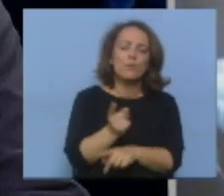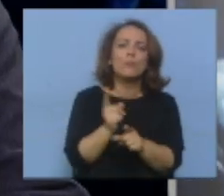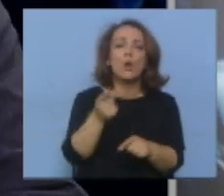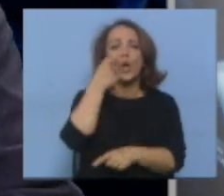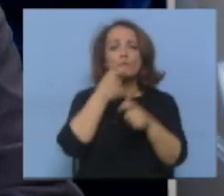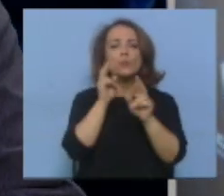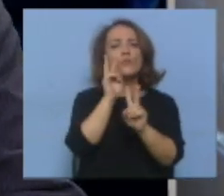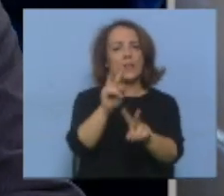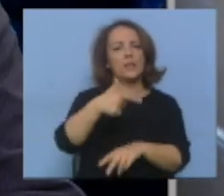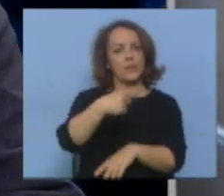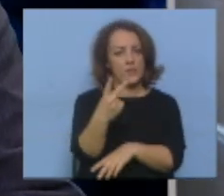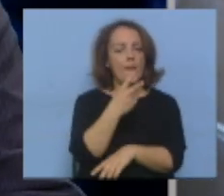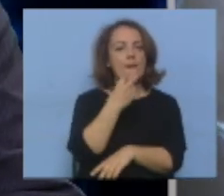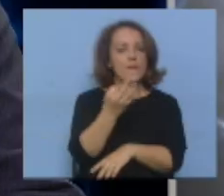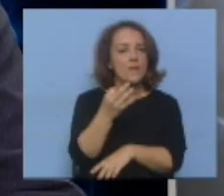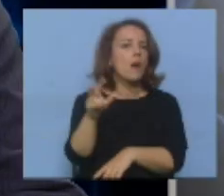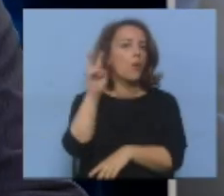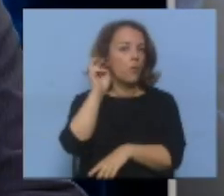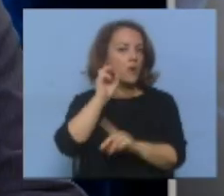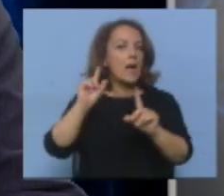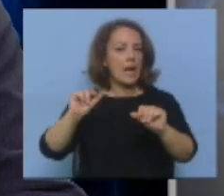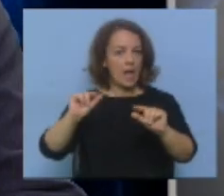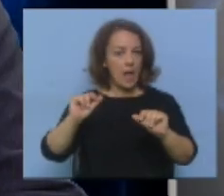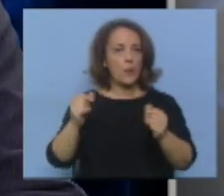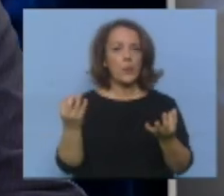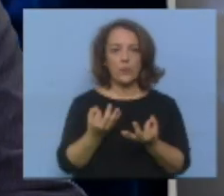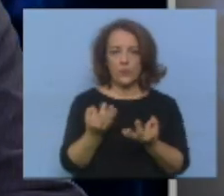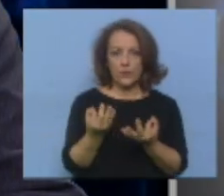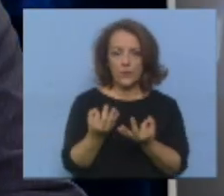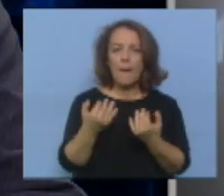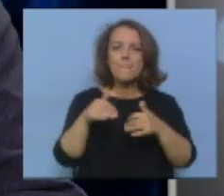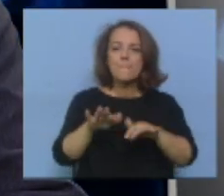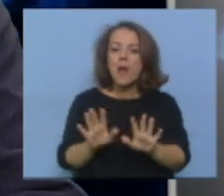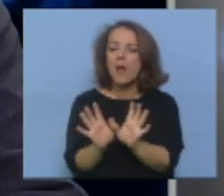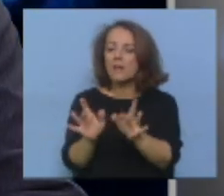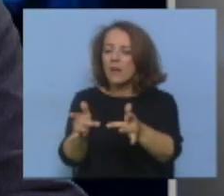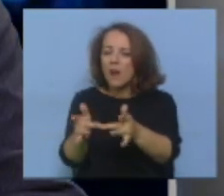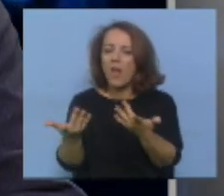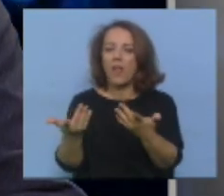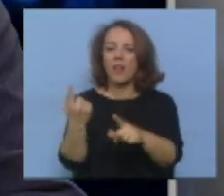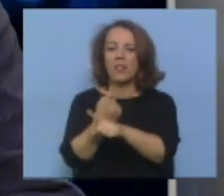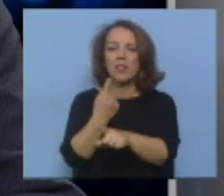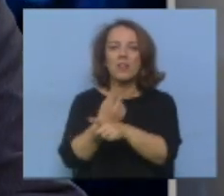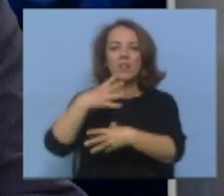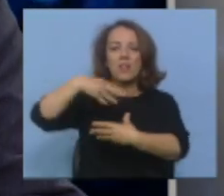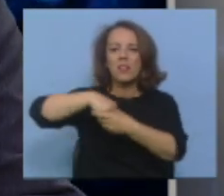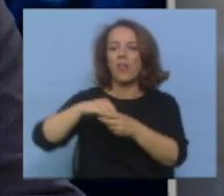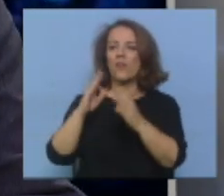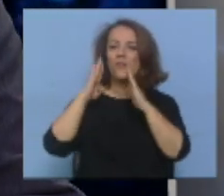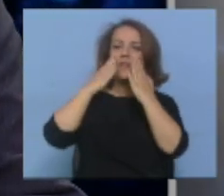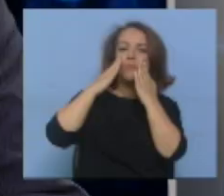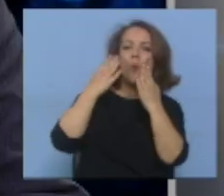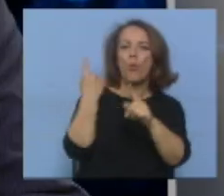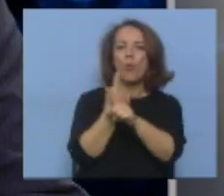veem a televisão, é um facto, ouvem a rádio, mas depois meios digitais, é assim, não estão em redes sociais, não usam o